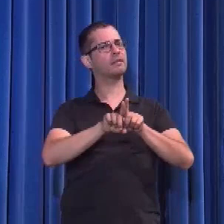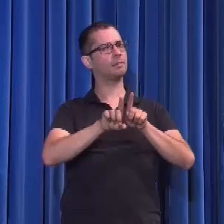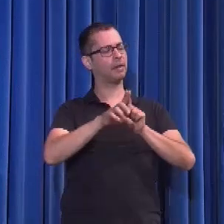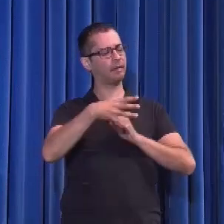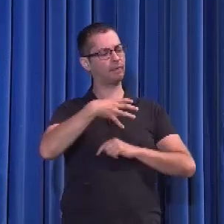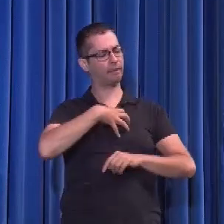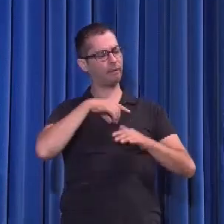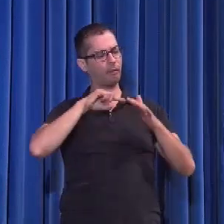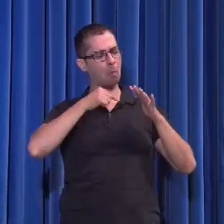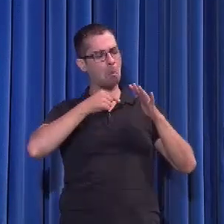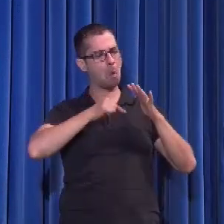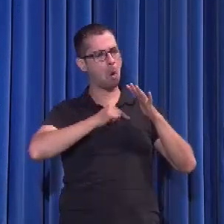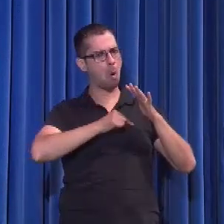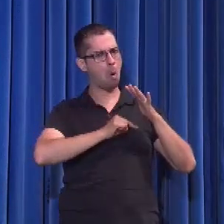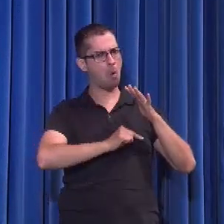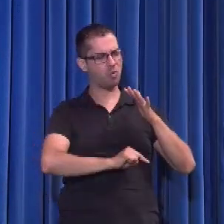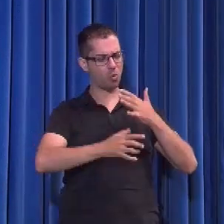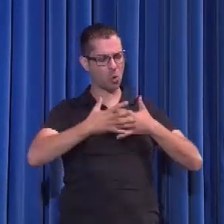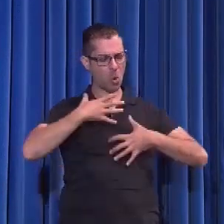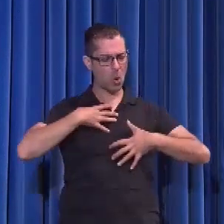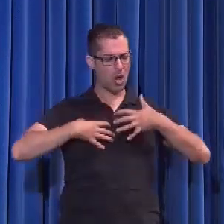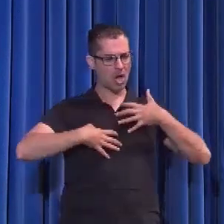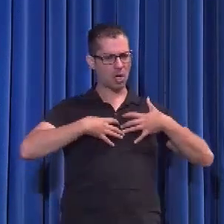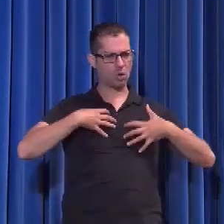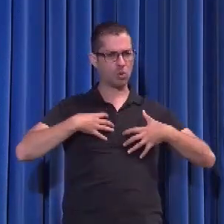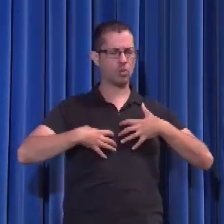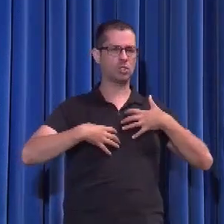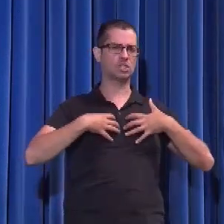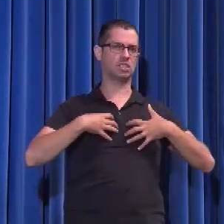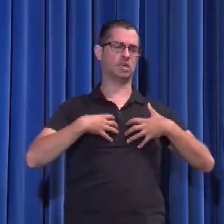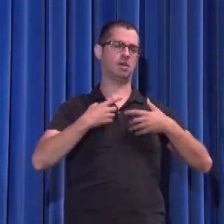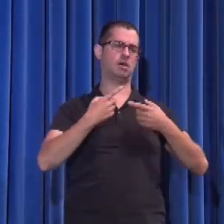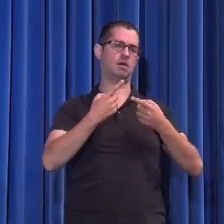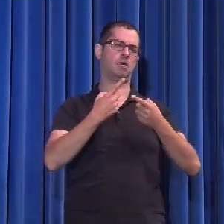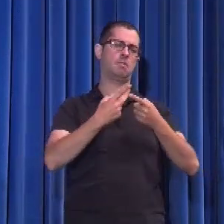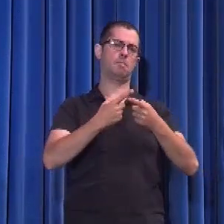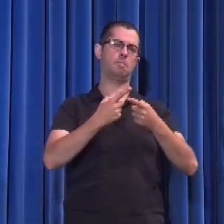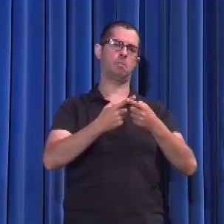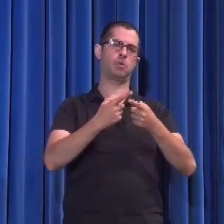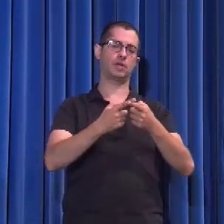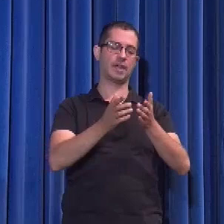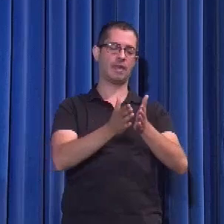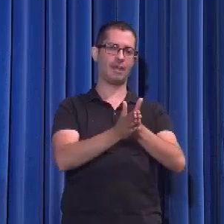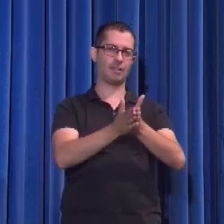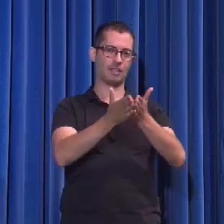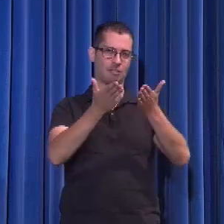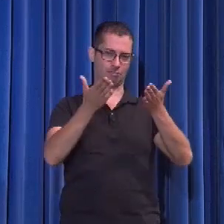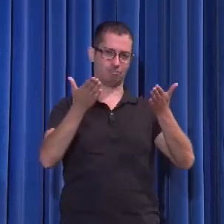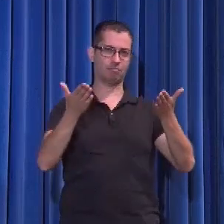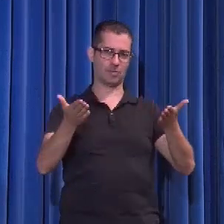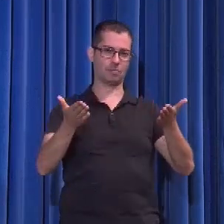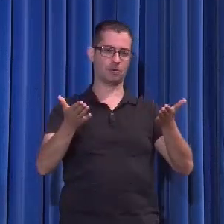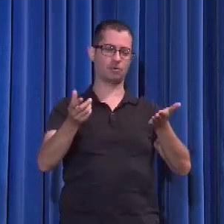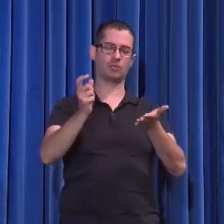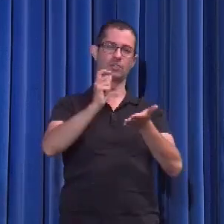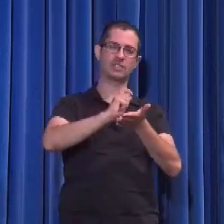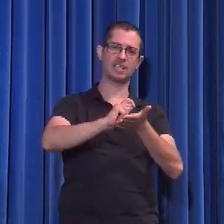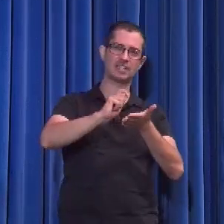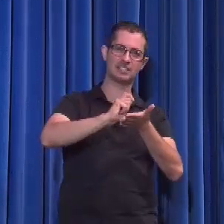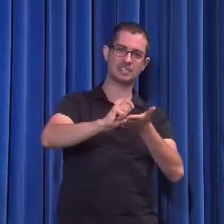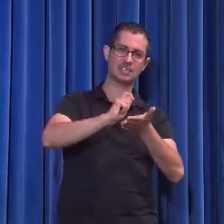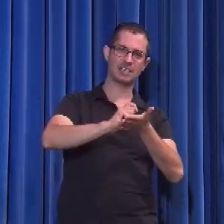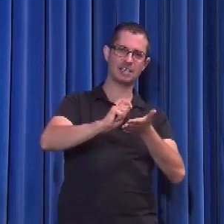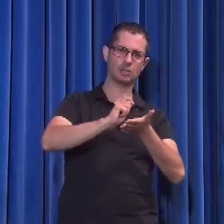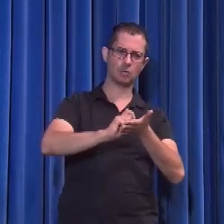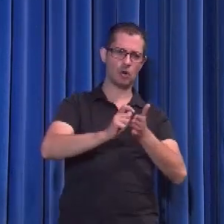ele estava inserido. E durante o livro, o que está escrito são, em vários momentos, confissões de